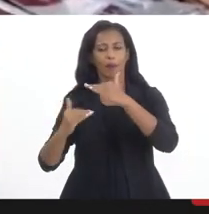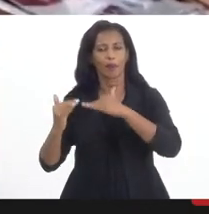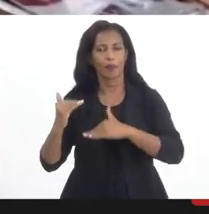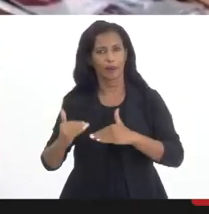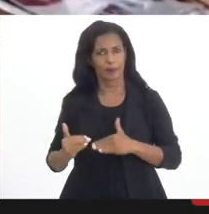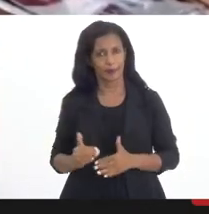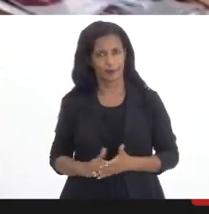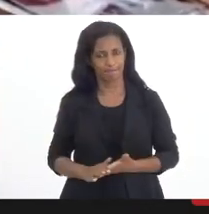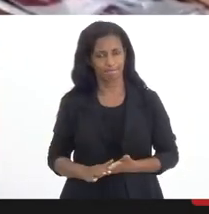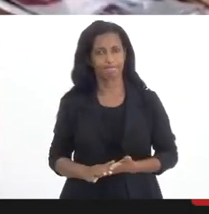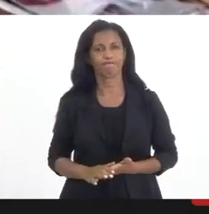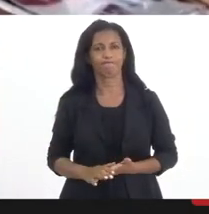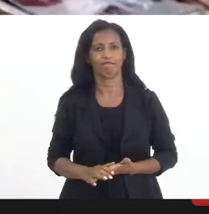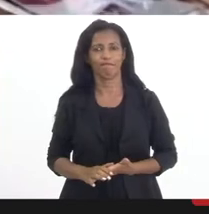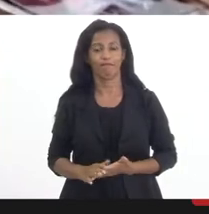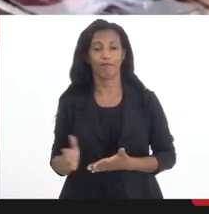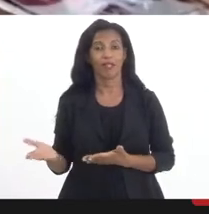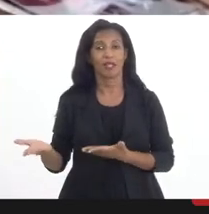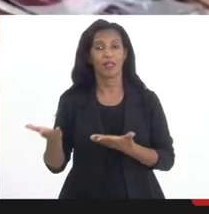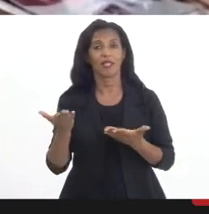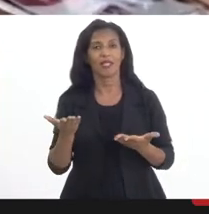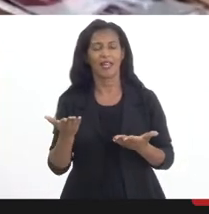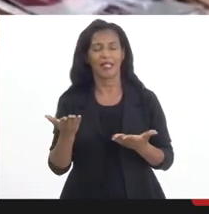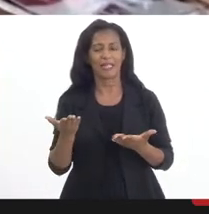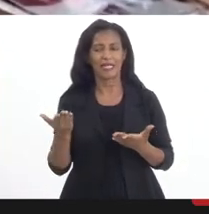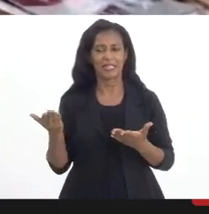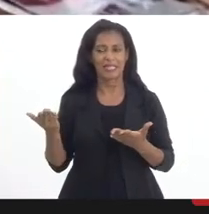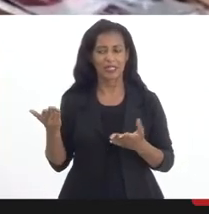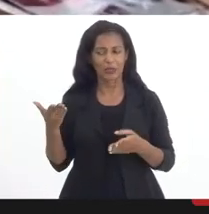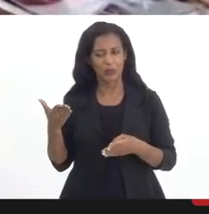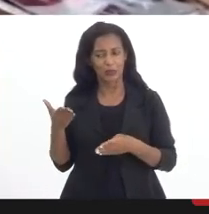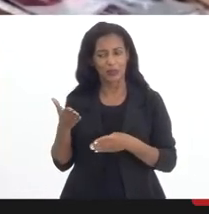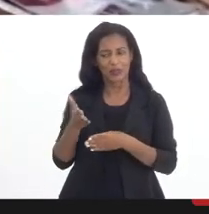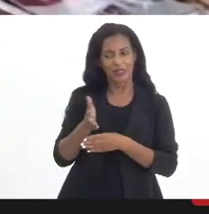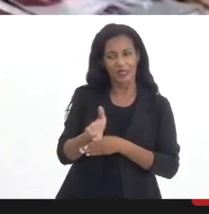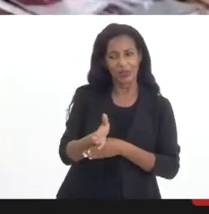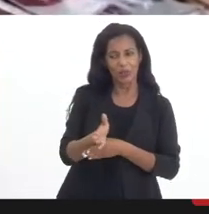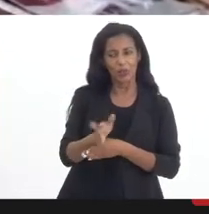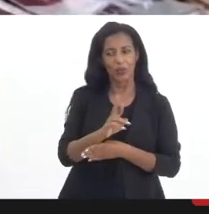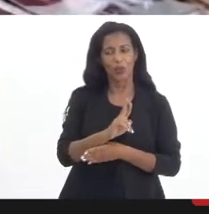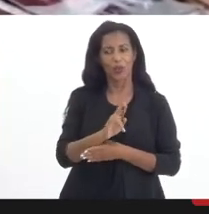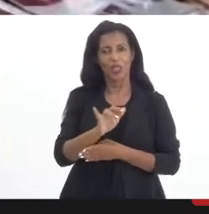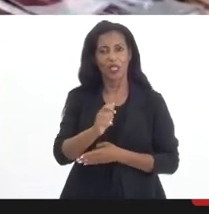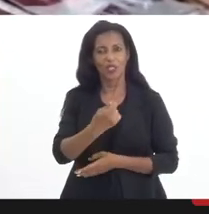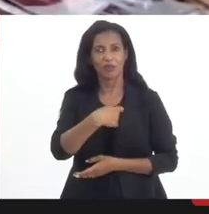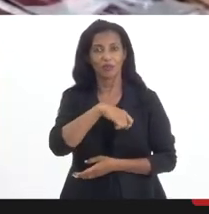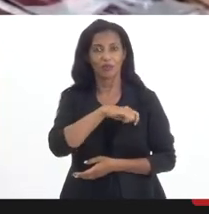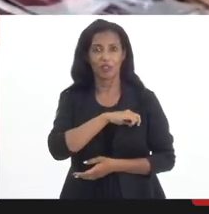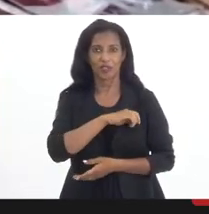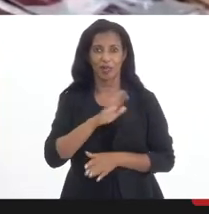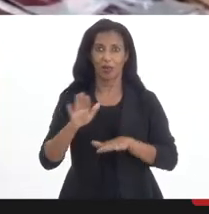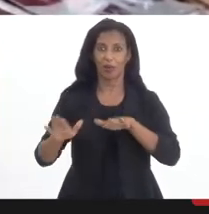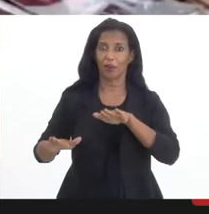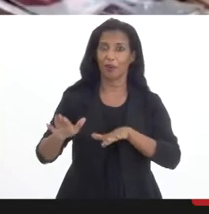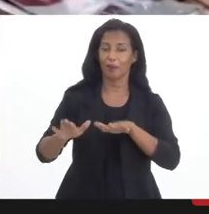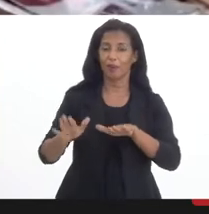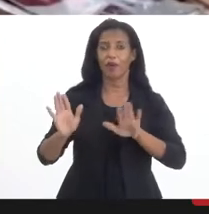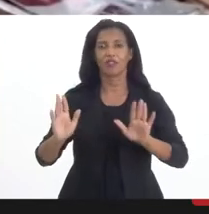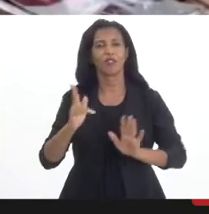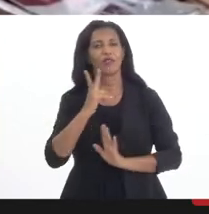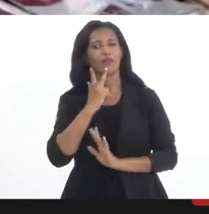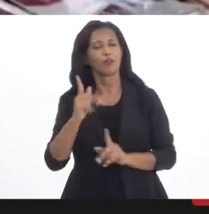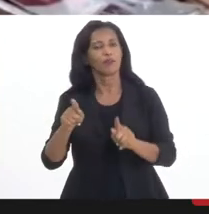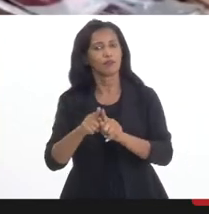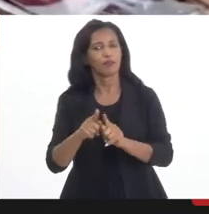principalmente, né, e aí isso esbarrou, evidentemente, no regime de recuperação fiscal, embora, como disse também o